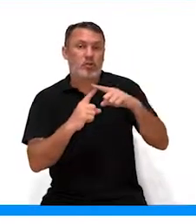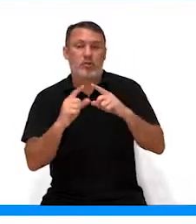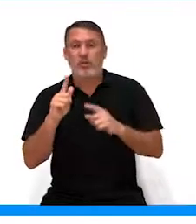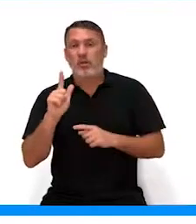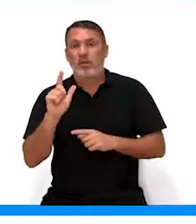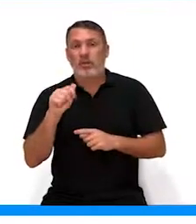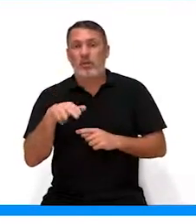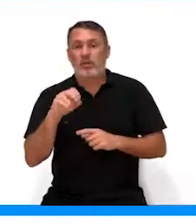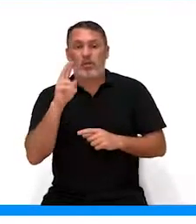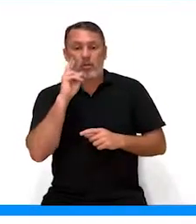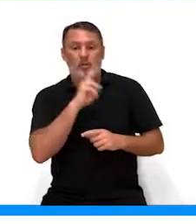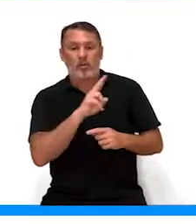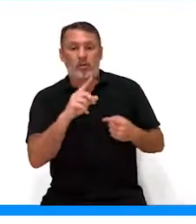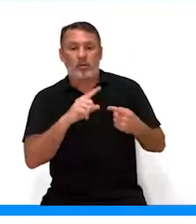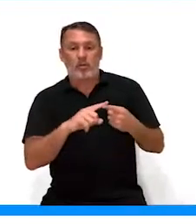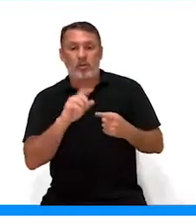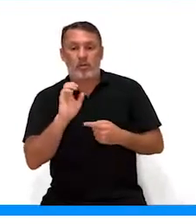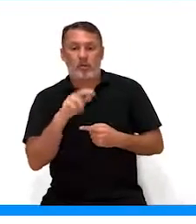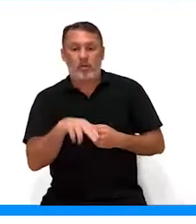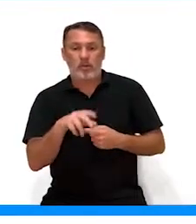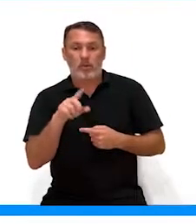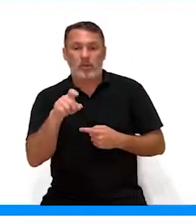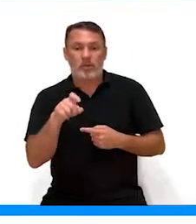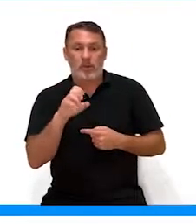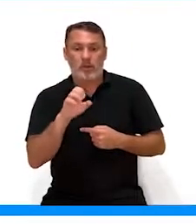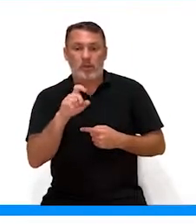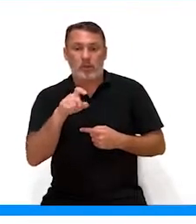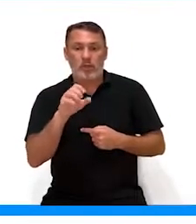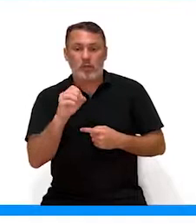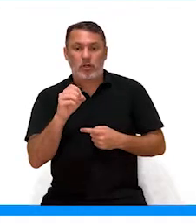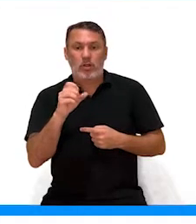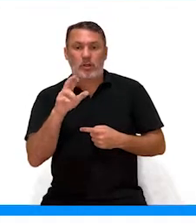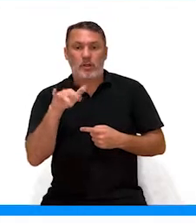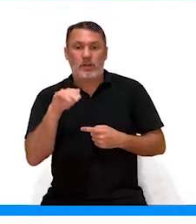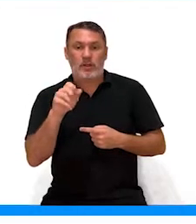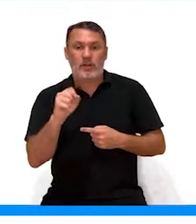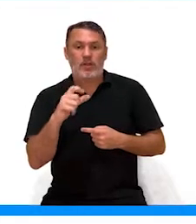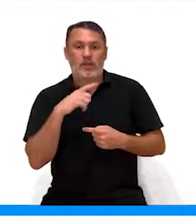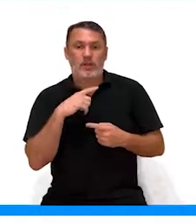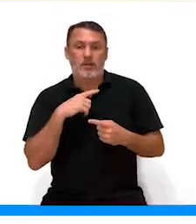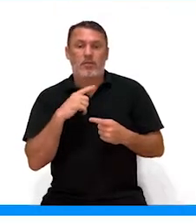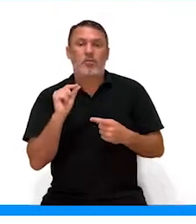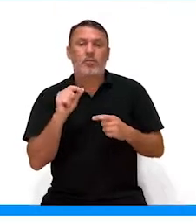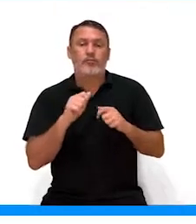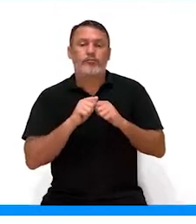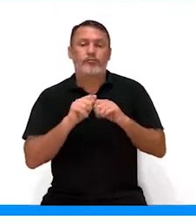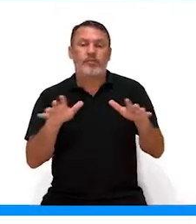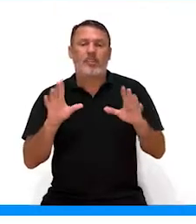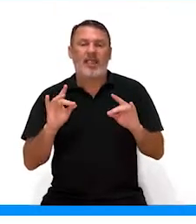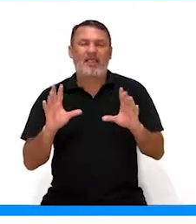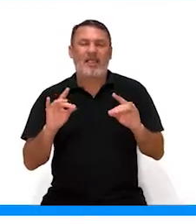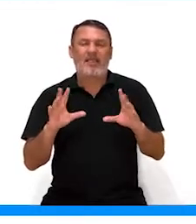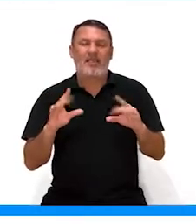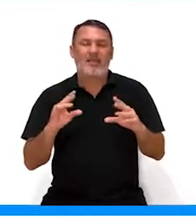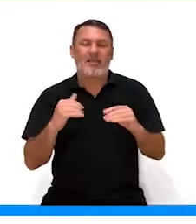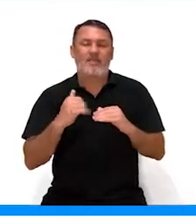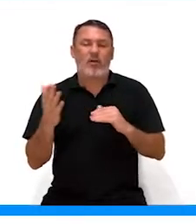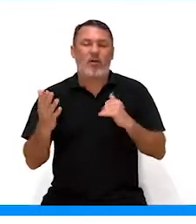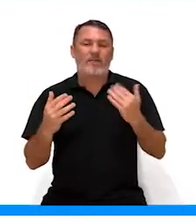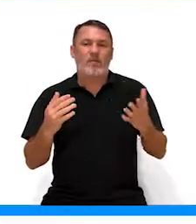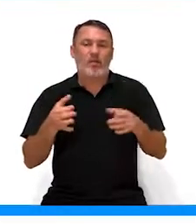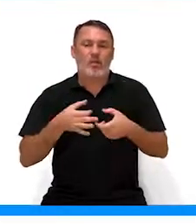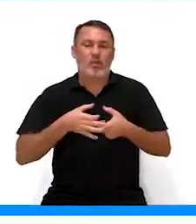relembrar aí tipos de glândulas. Glândulas exócrinas possuem ductos de secreção. Então, elas vão liberar